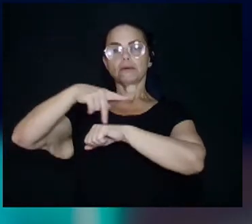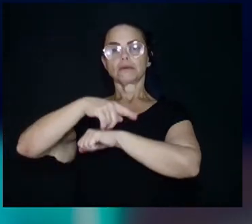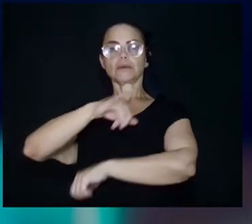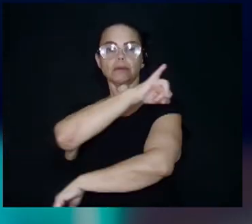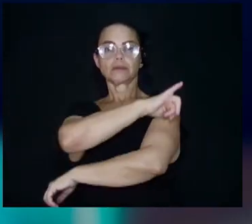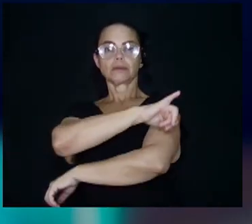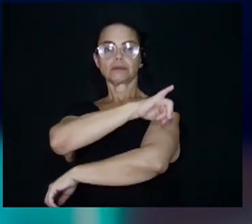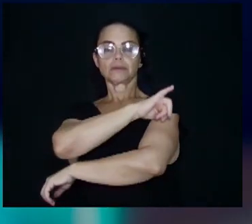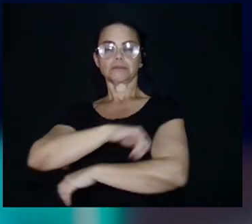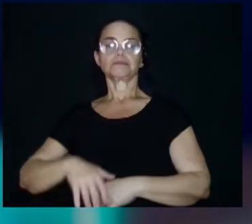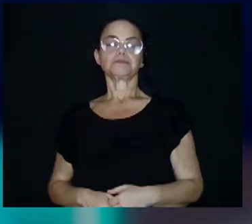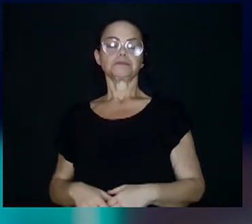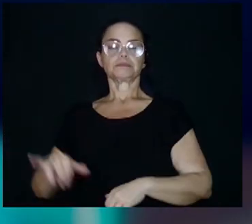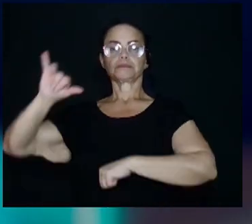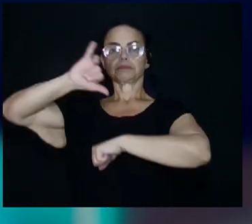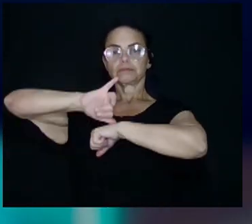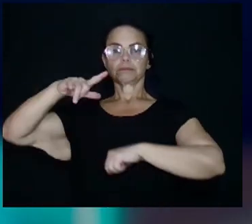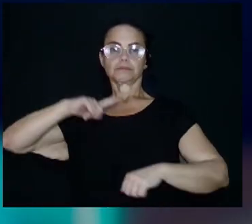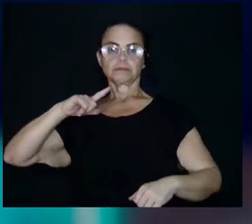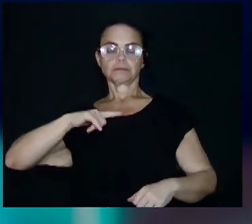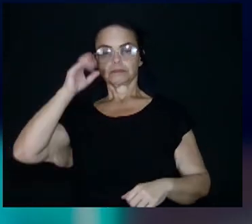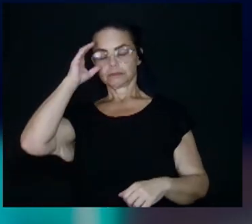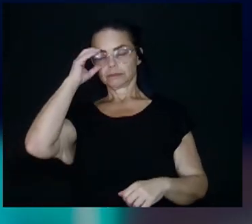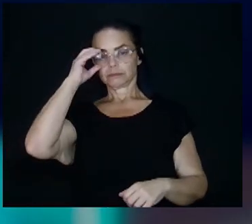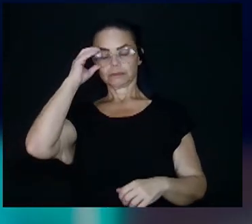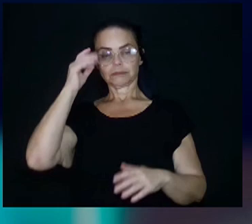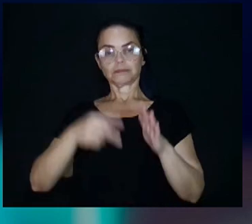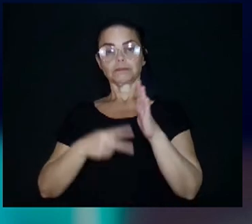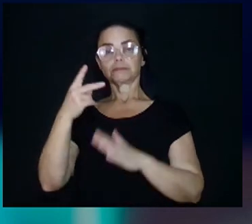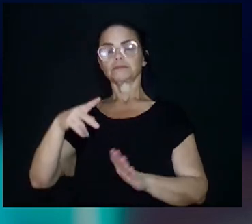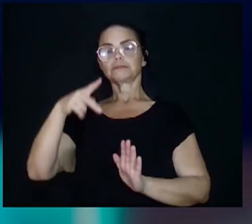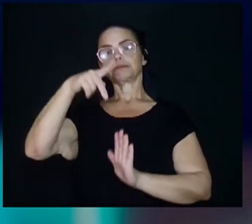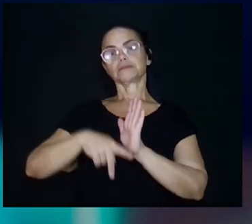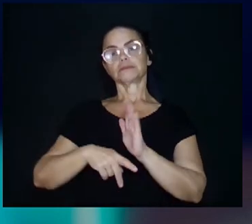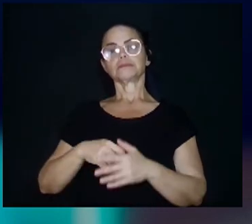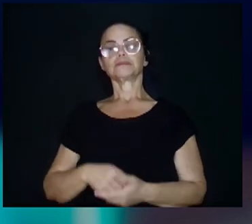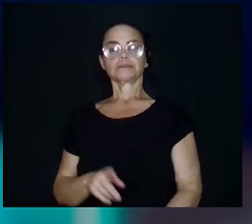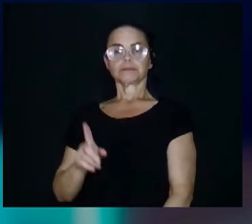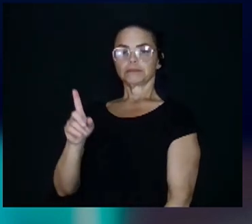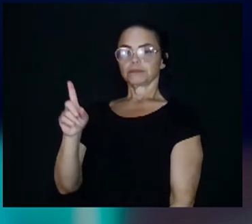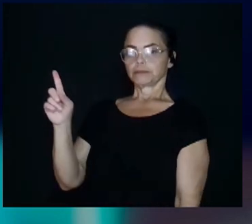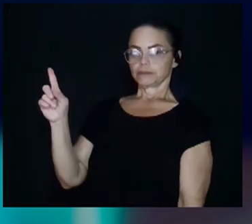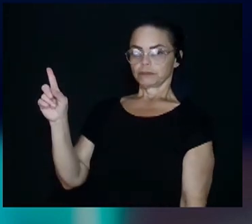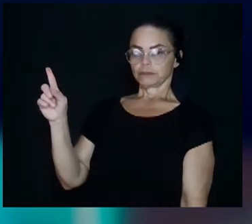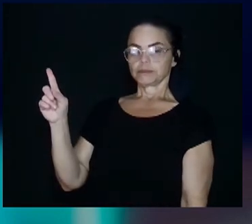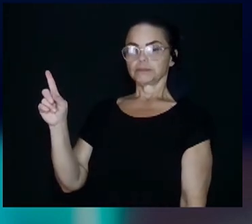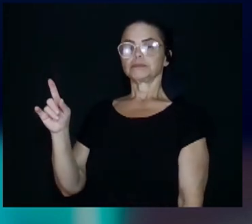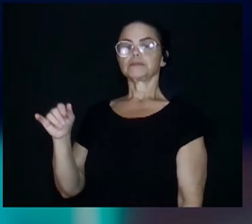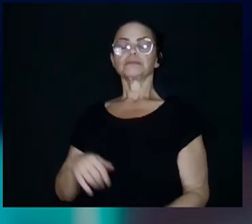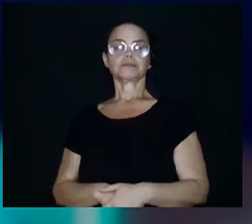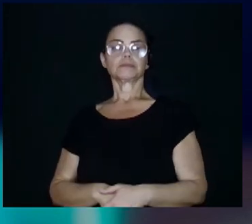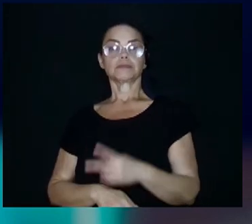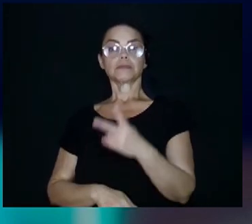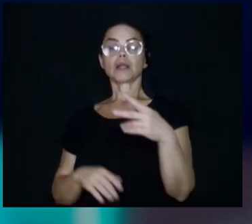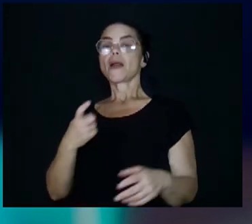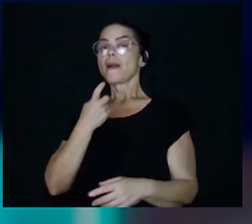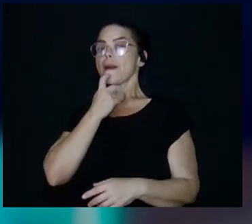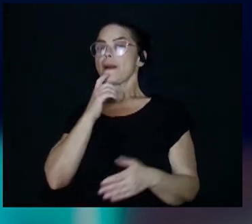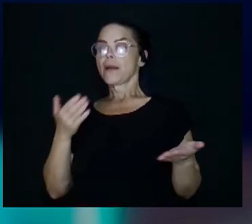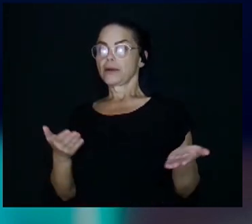já temos inclusive depois um segundo projeto de lei. Casimiro de Abreu, no Rio. Campinas agora, só